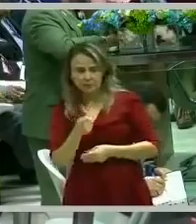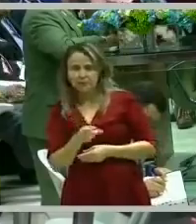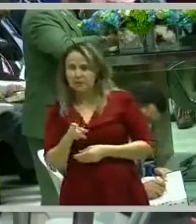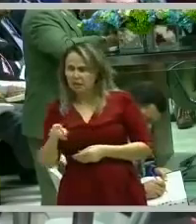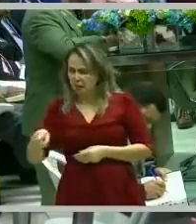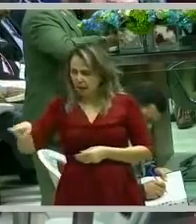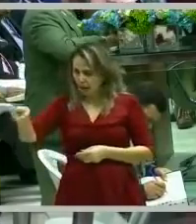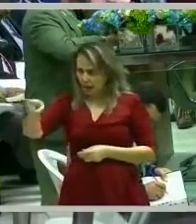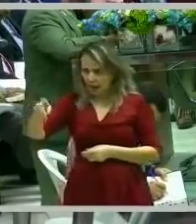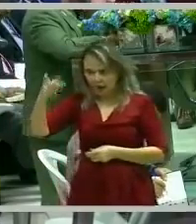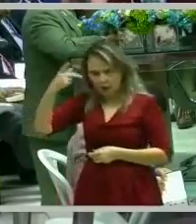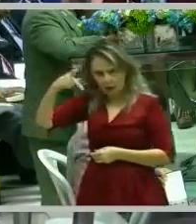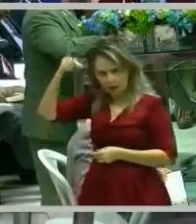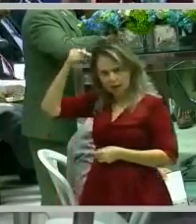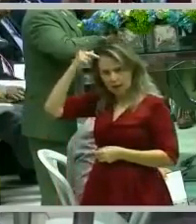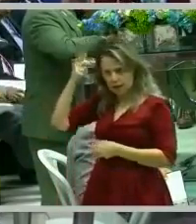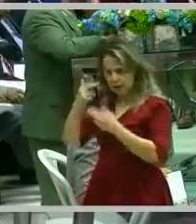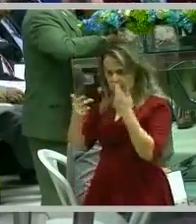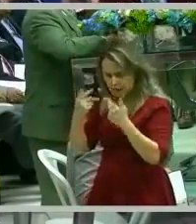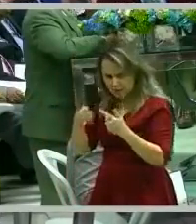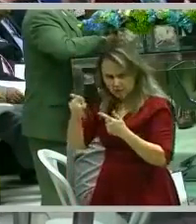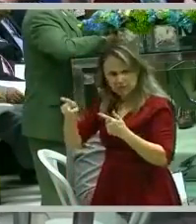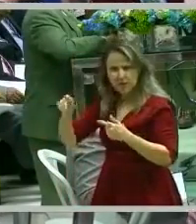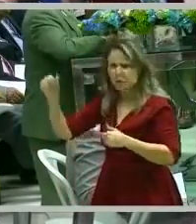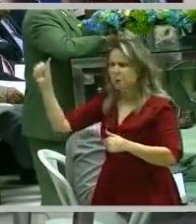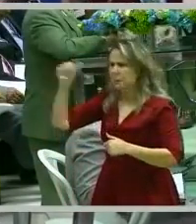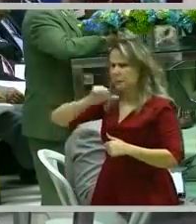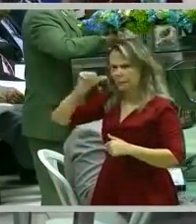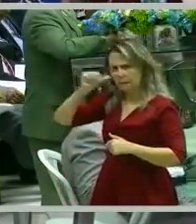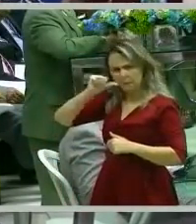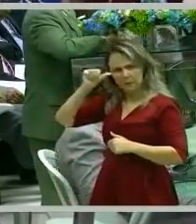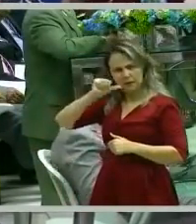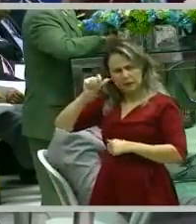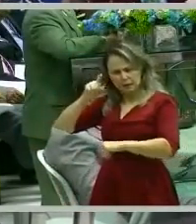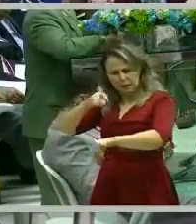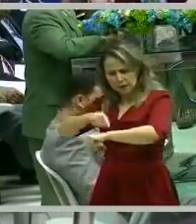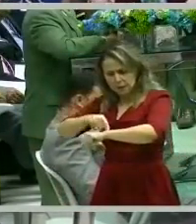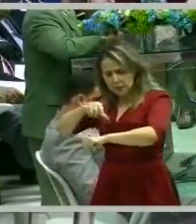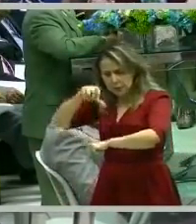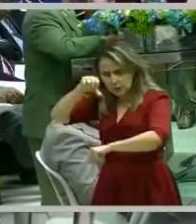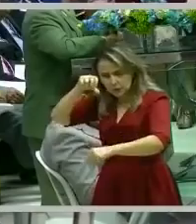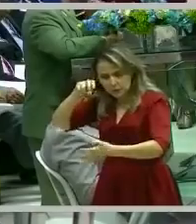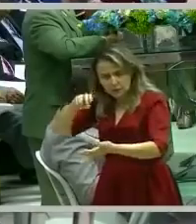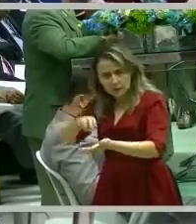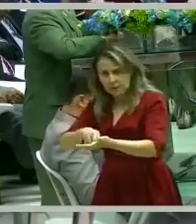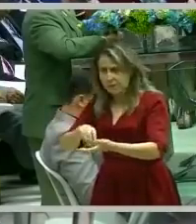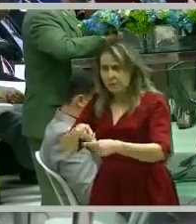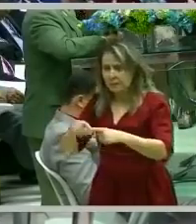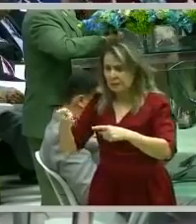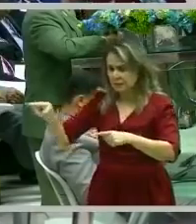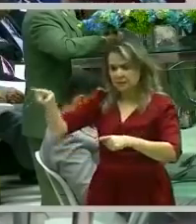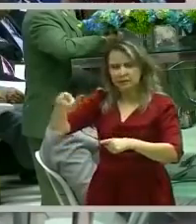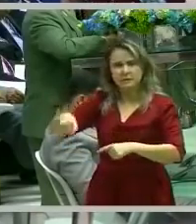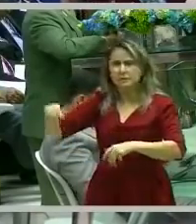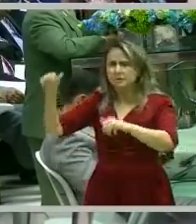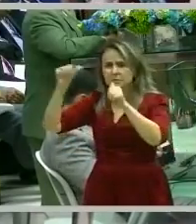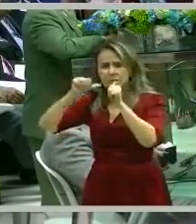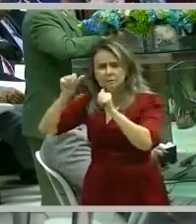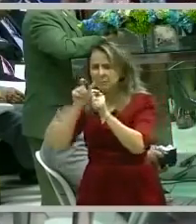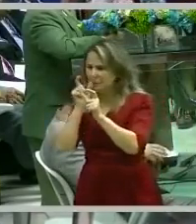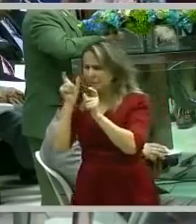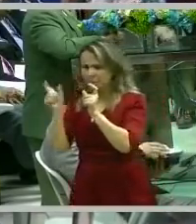embriagados. 9 horas da manhã e eles já estão bêbados. Você vai receber termos